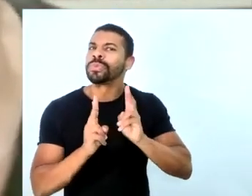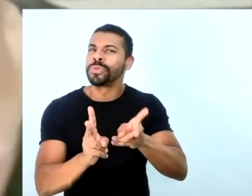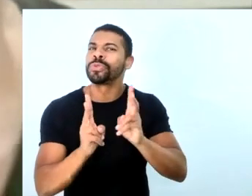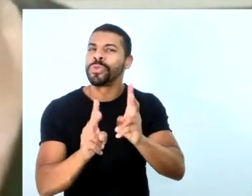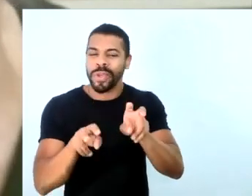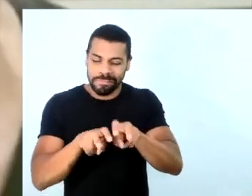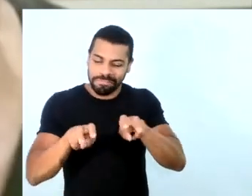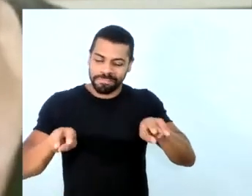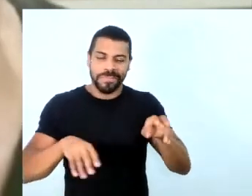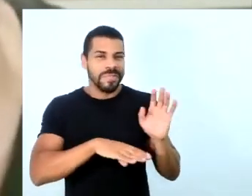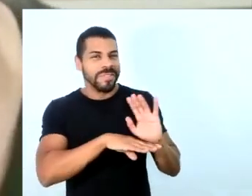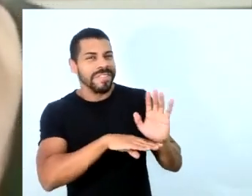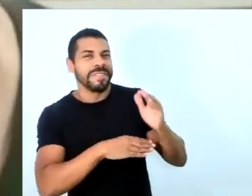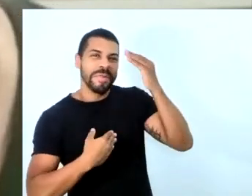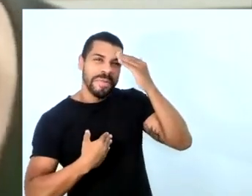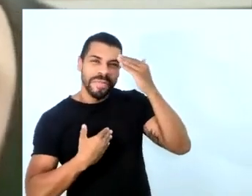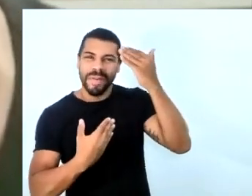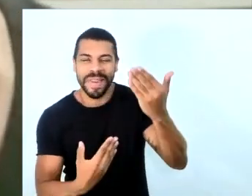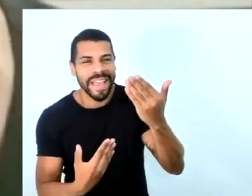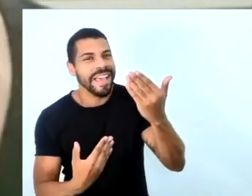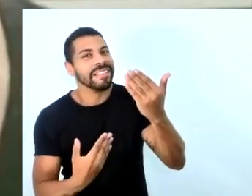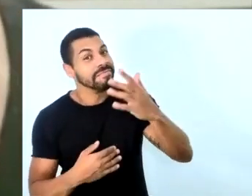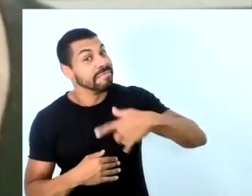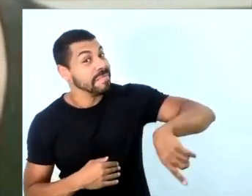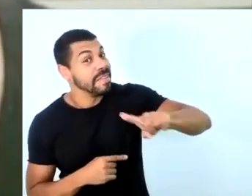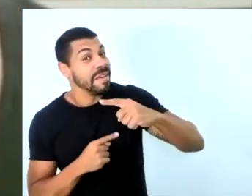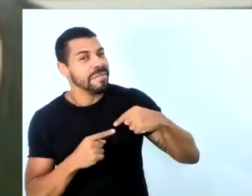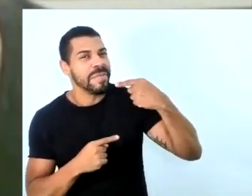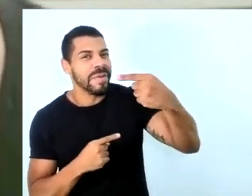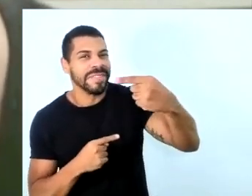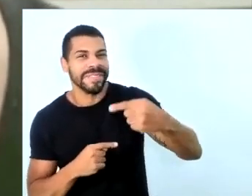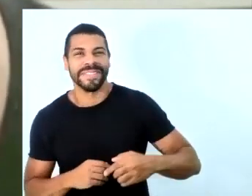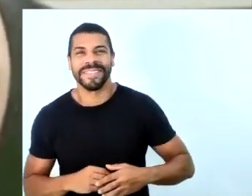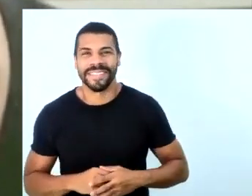abandonar, as salas de cinema. Muito obrigado a todos aí. Obrigada. E até uma próxima.